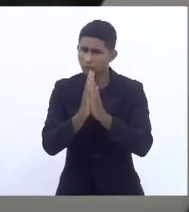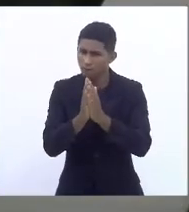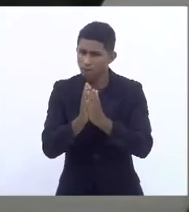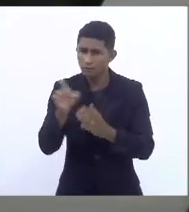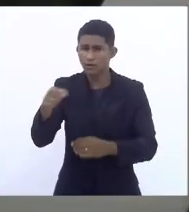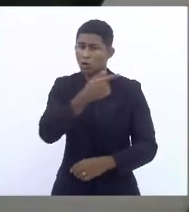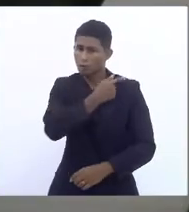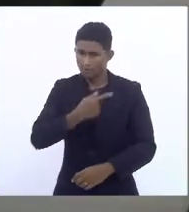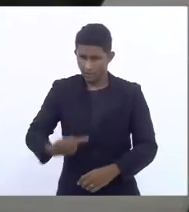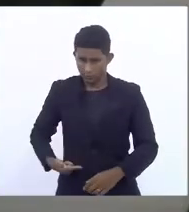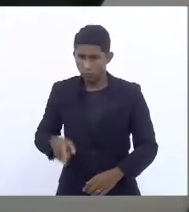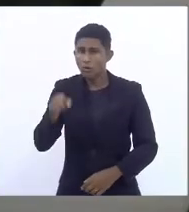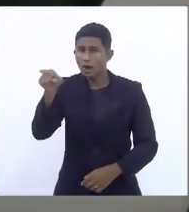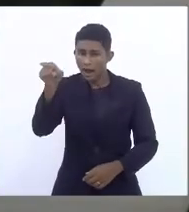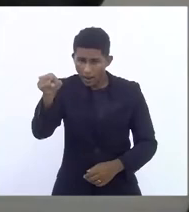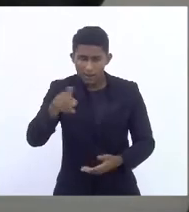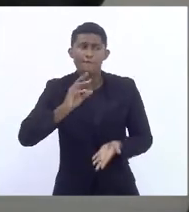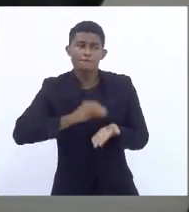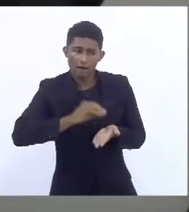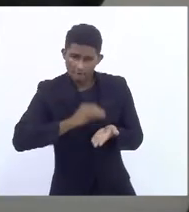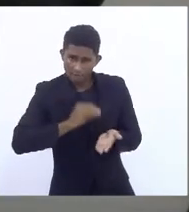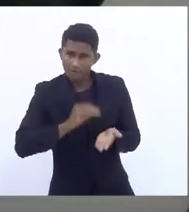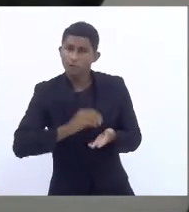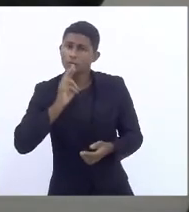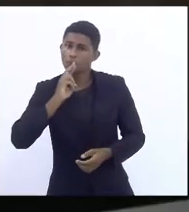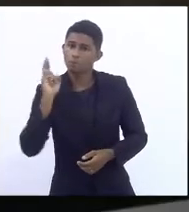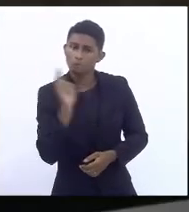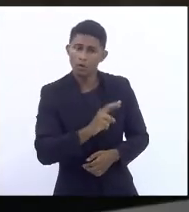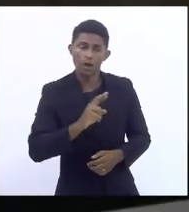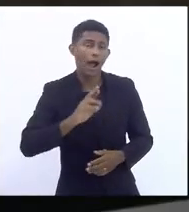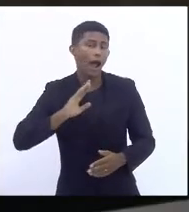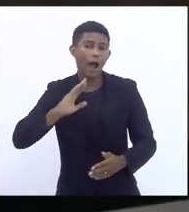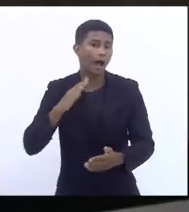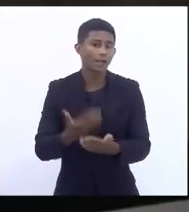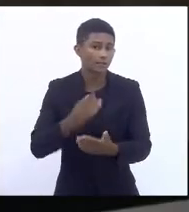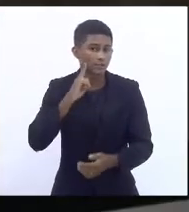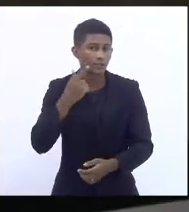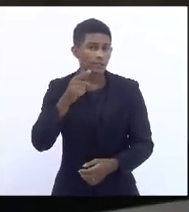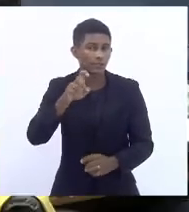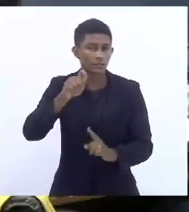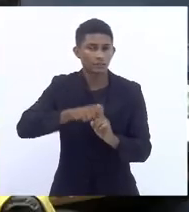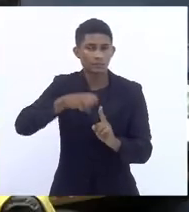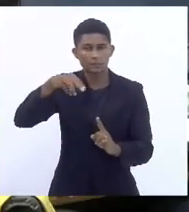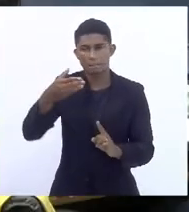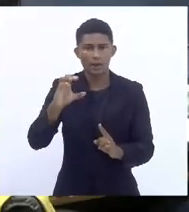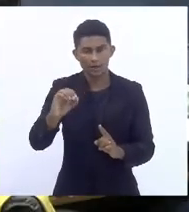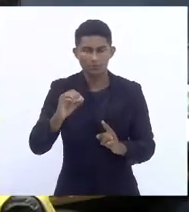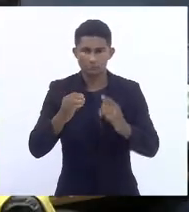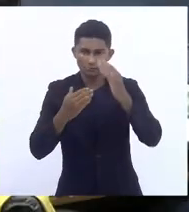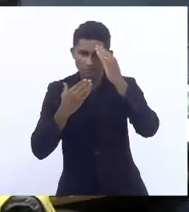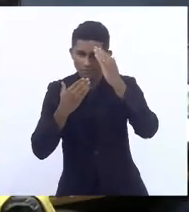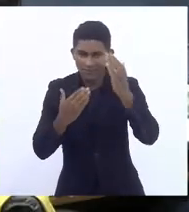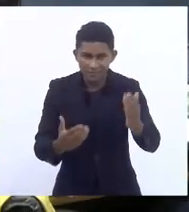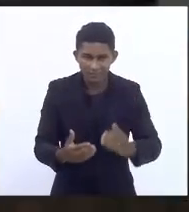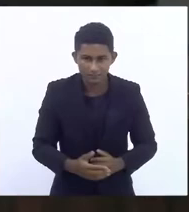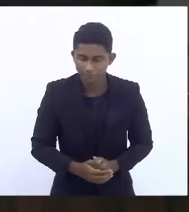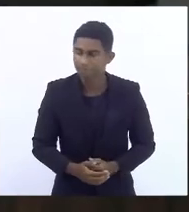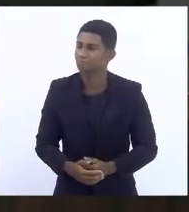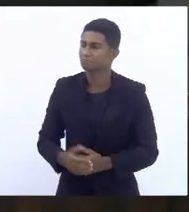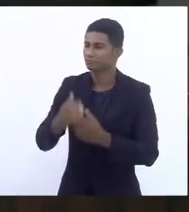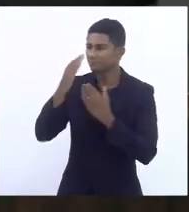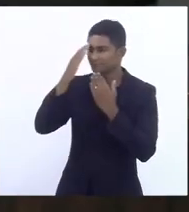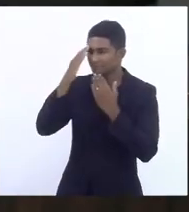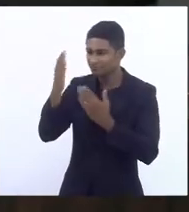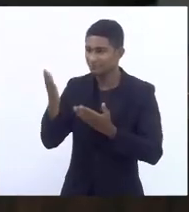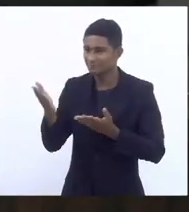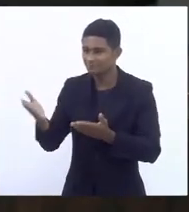policiais civis uma resposta até o dia 15 de março. Muito obrigada. Obrigado, deputada Marta Rocha.